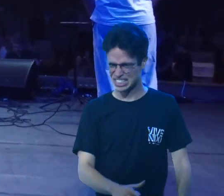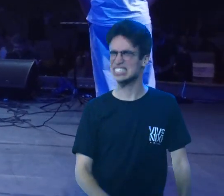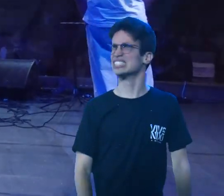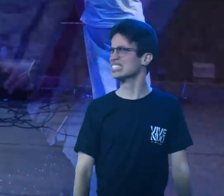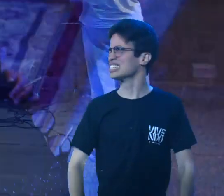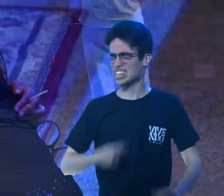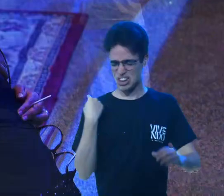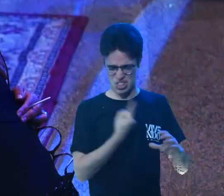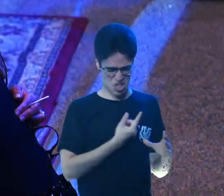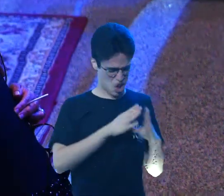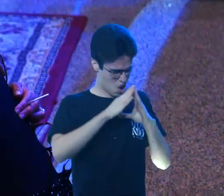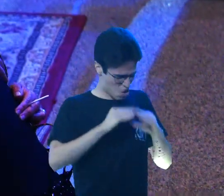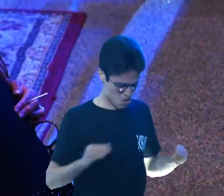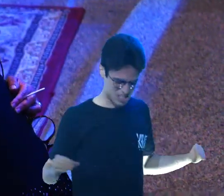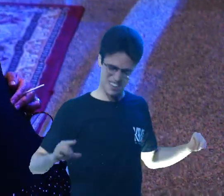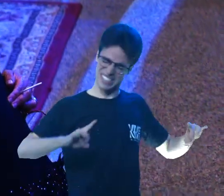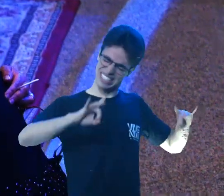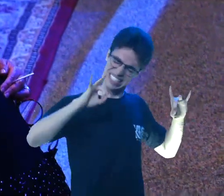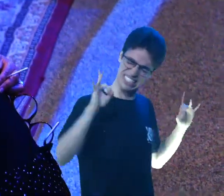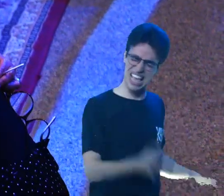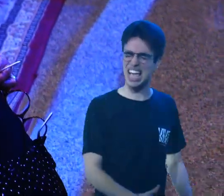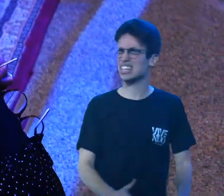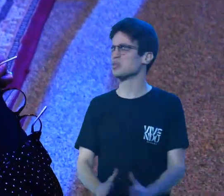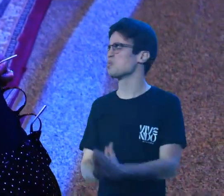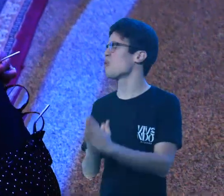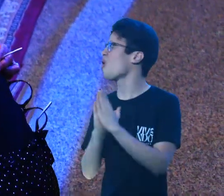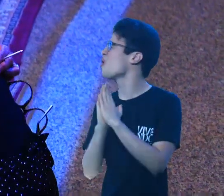Não nos poupe, Filho de Deus.